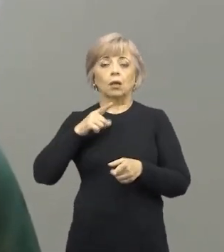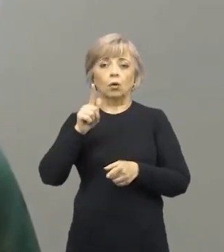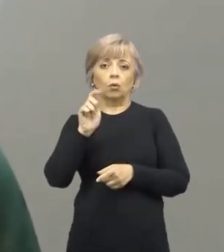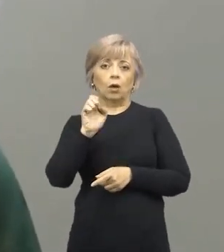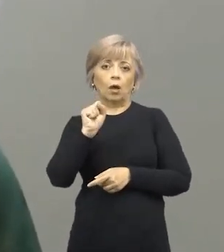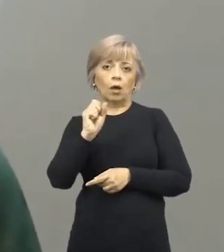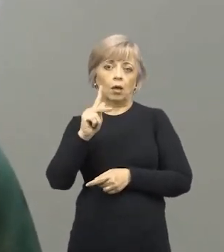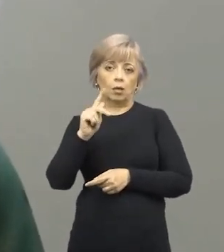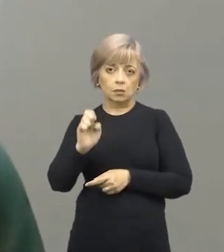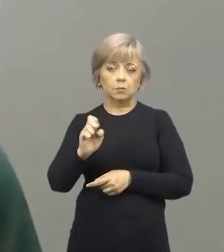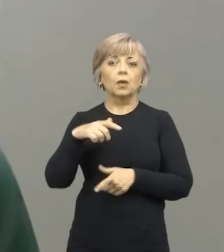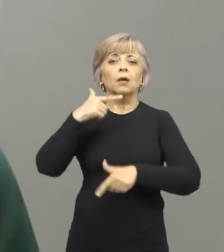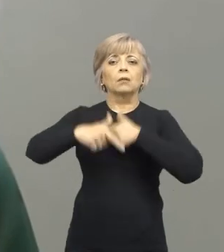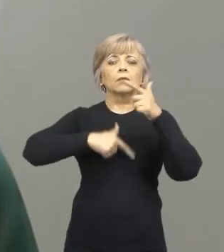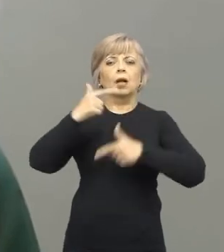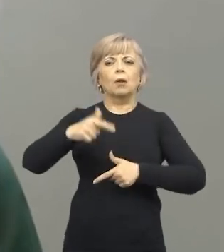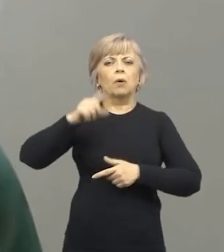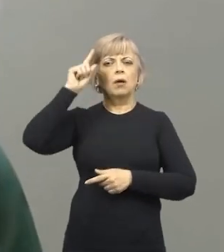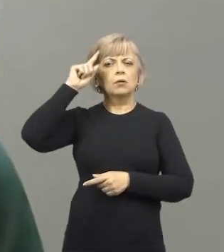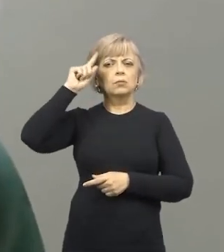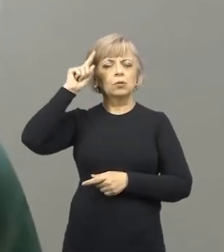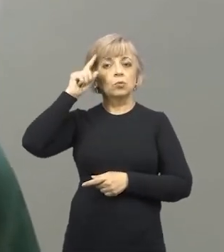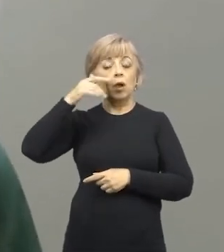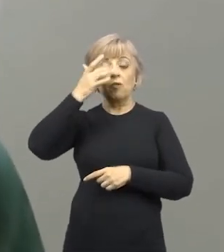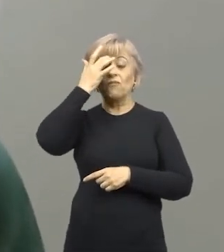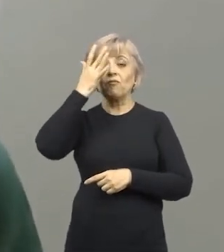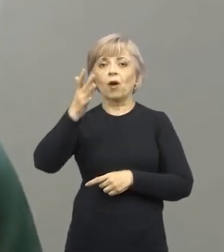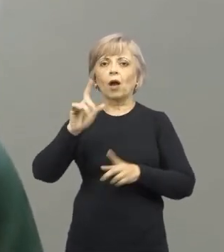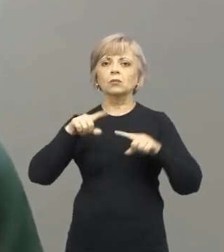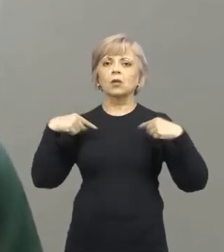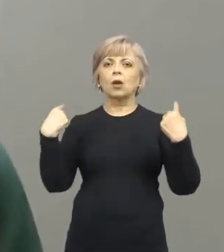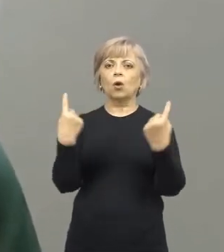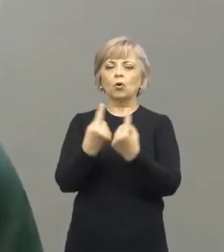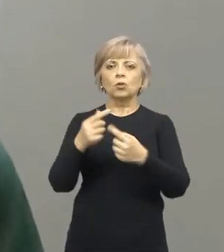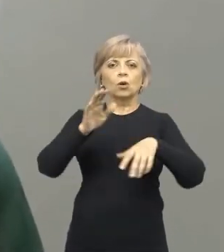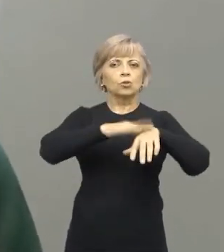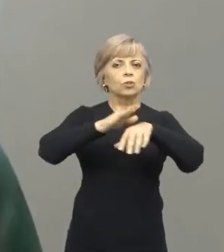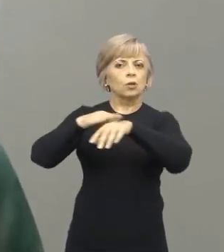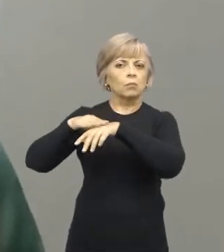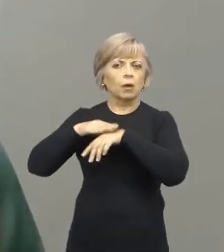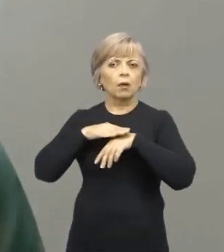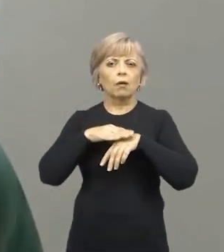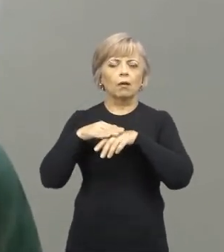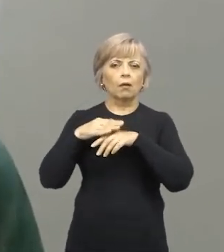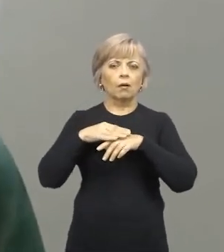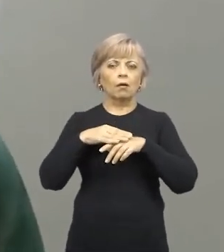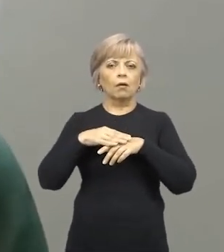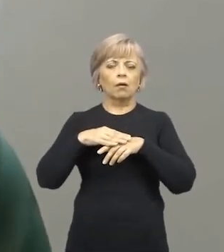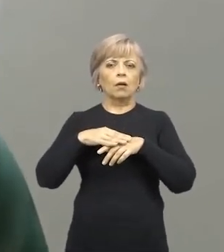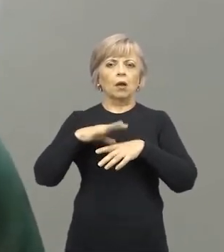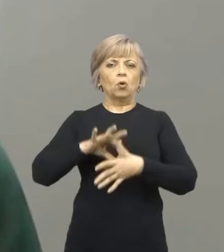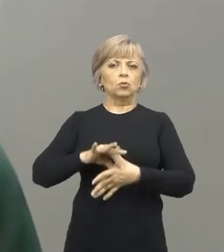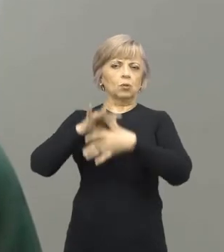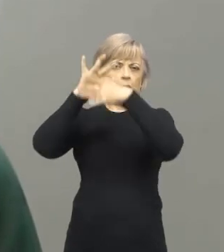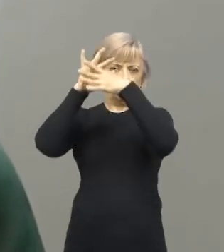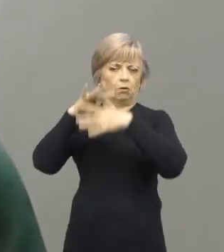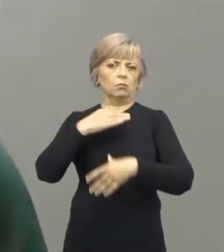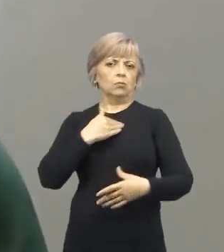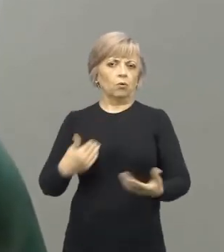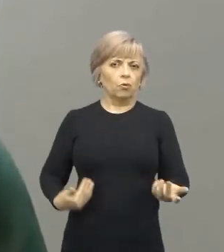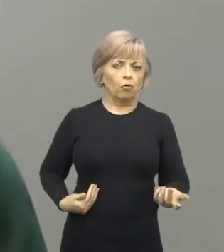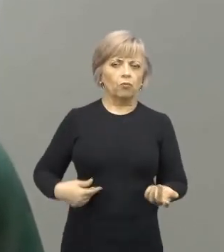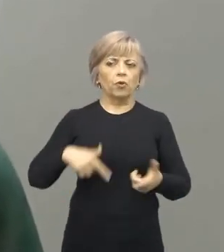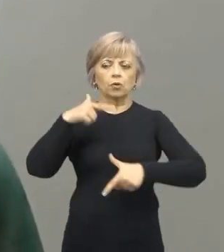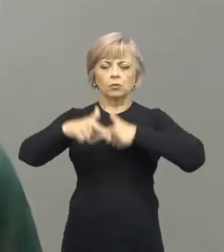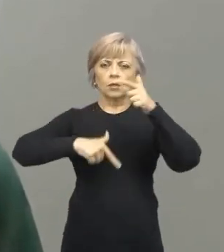realiza cotidianamente, para nós é mais fácil organizar as reuniões, chamar as autoridades e articular com todas as áreas do